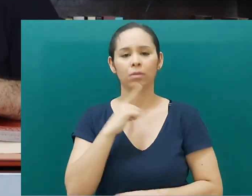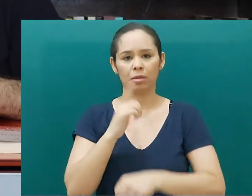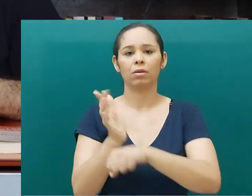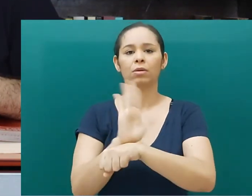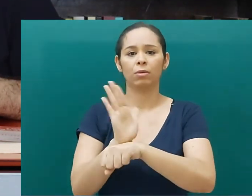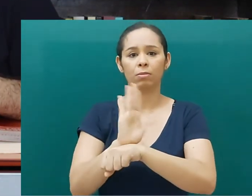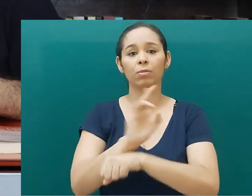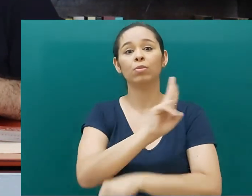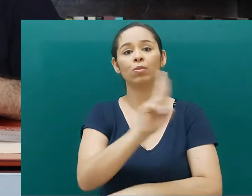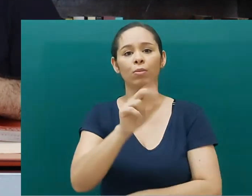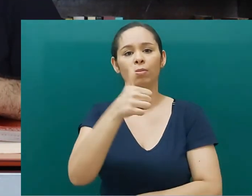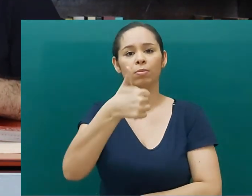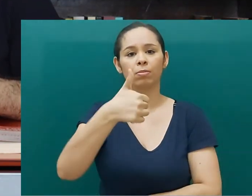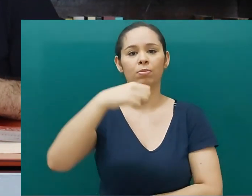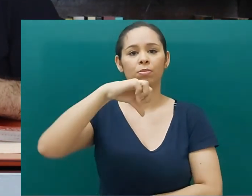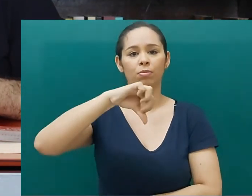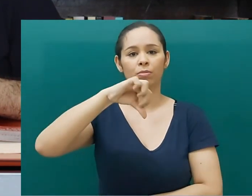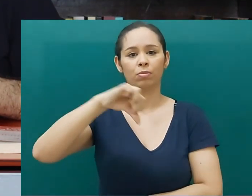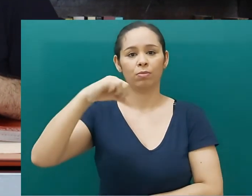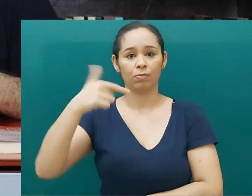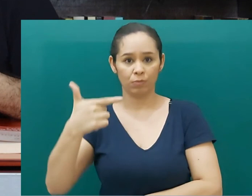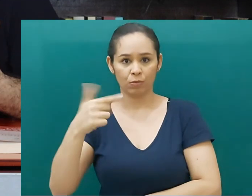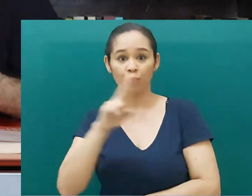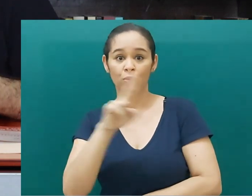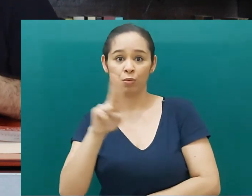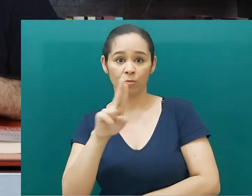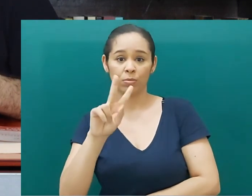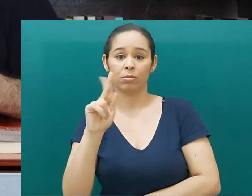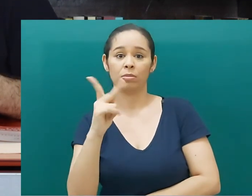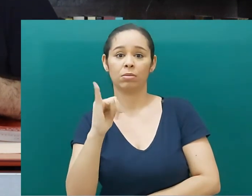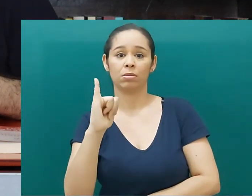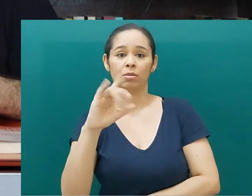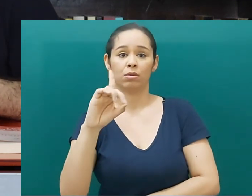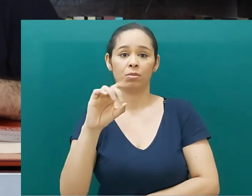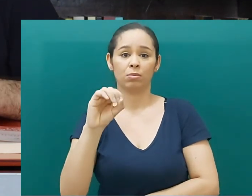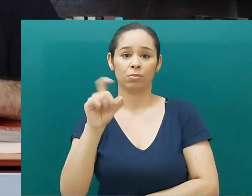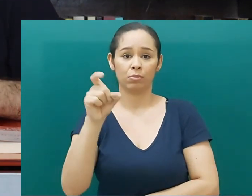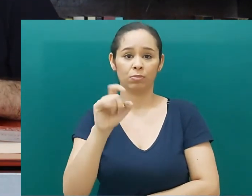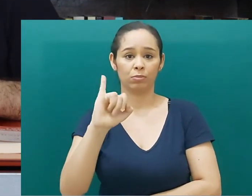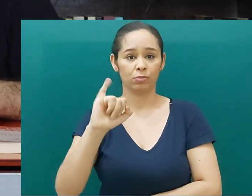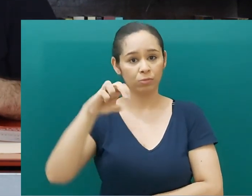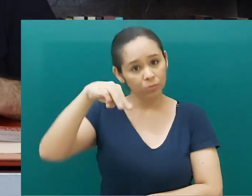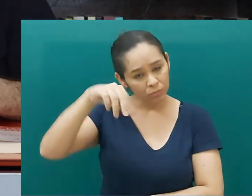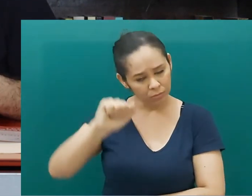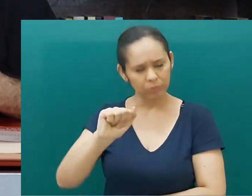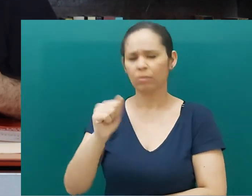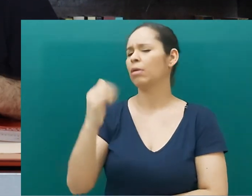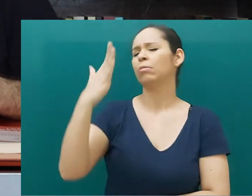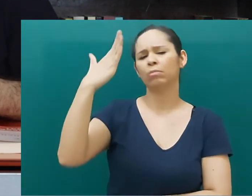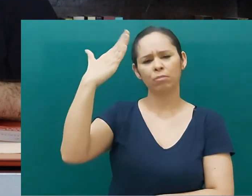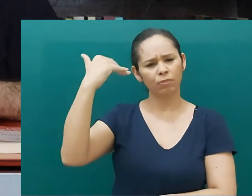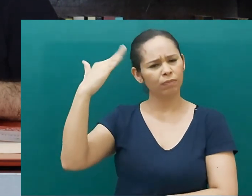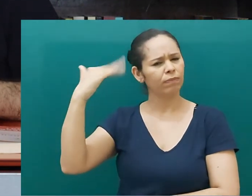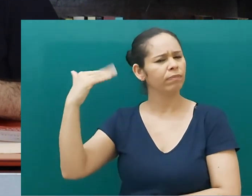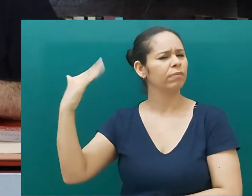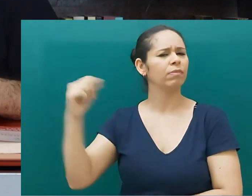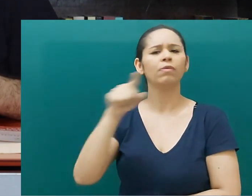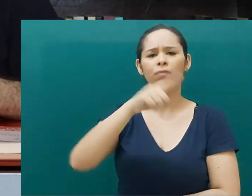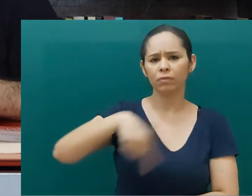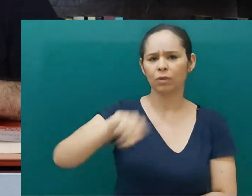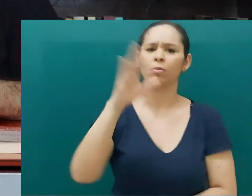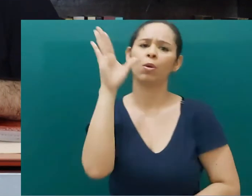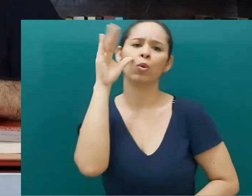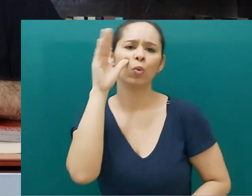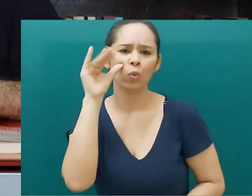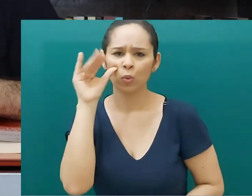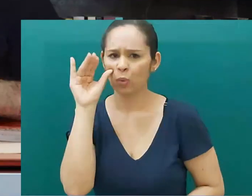de 1992 chamado Indochina, inclusive é um filme muito belo com a Catherine Deneuve que conta um pouquinho dessa